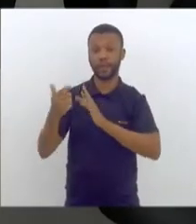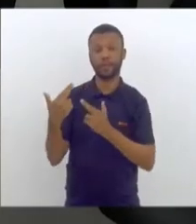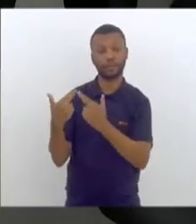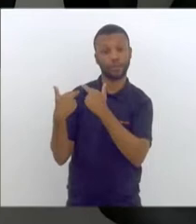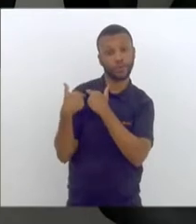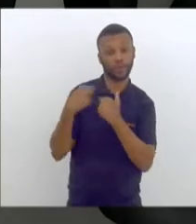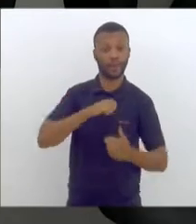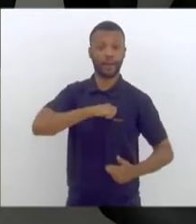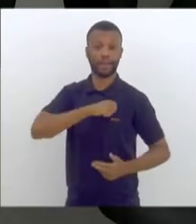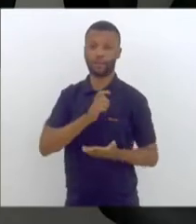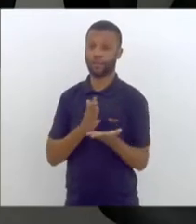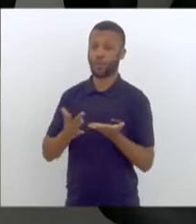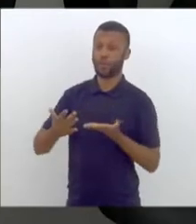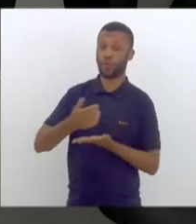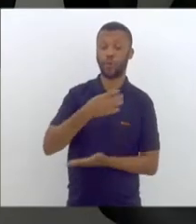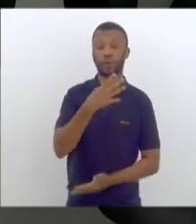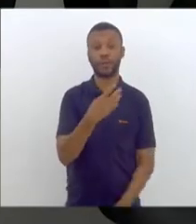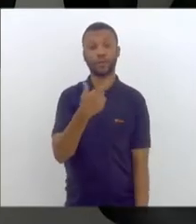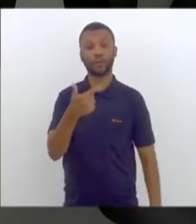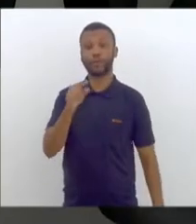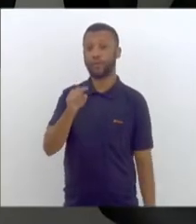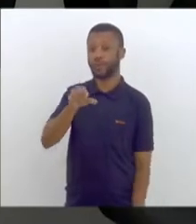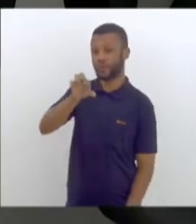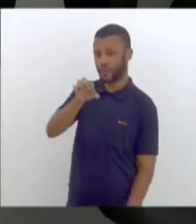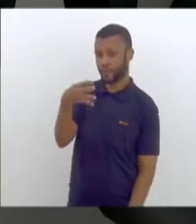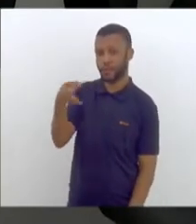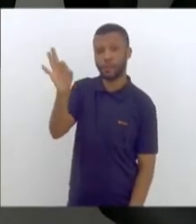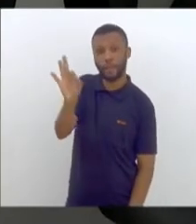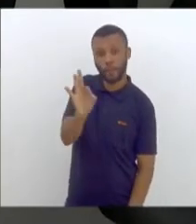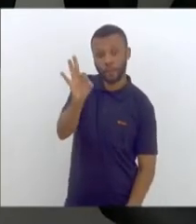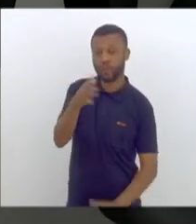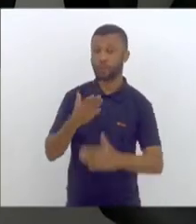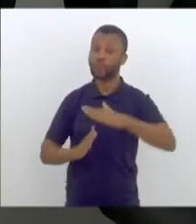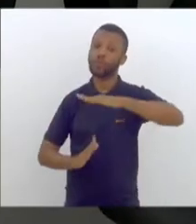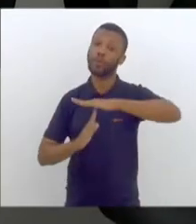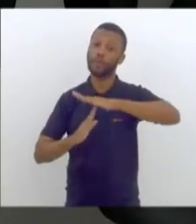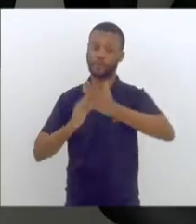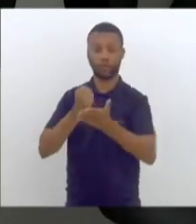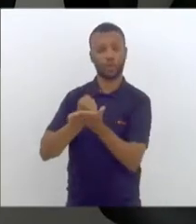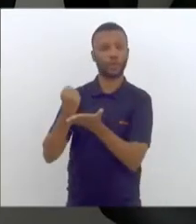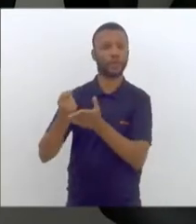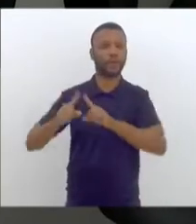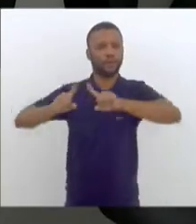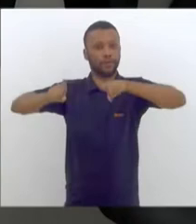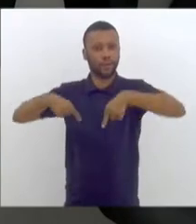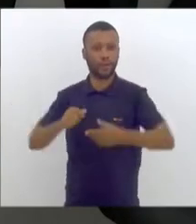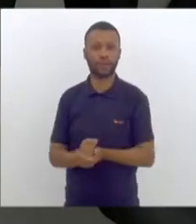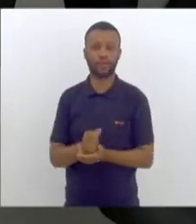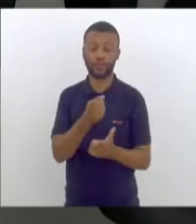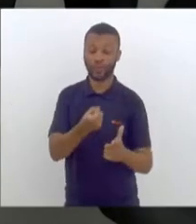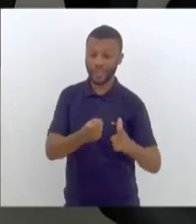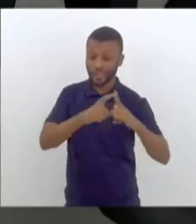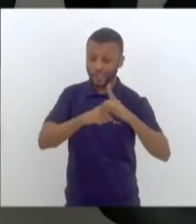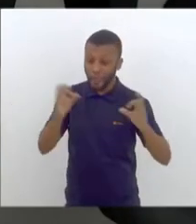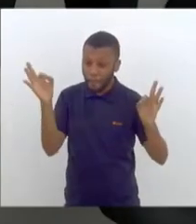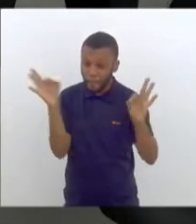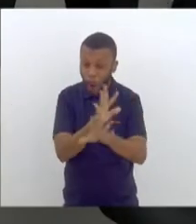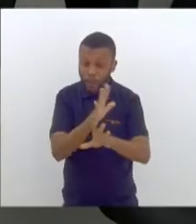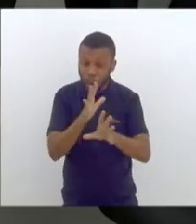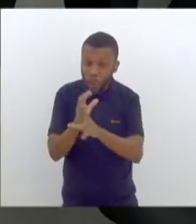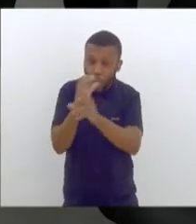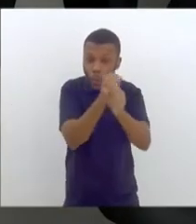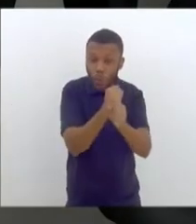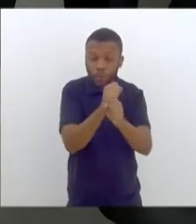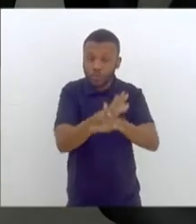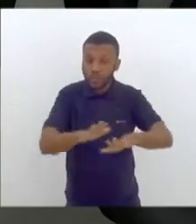fiscal de 42.94% nosso limite 49% e a nossa dívida consolidada líquida